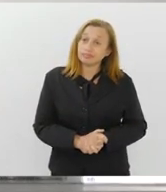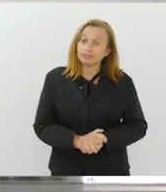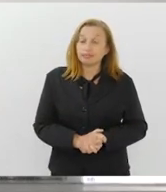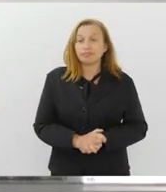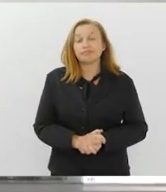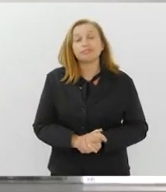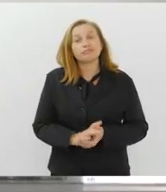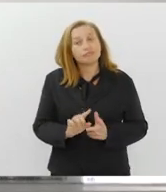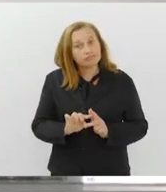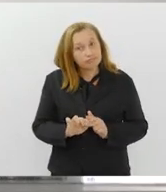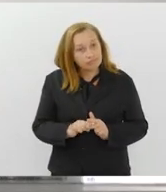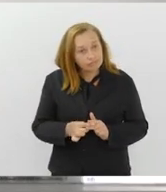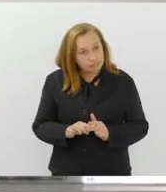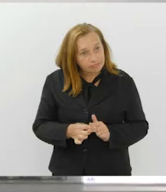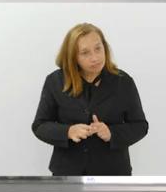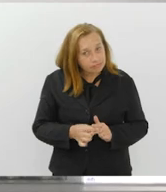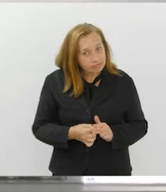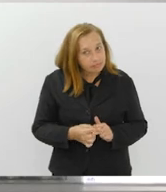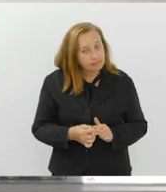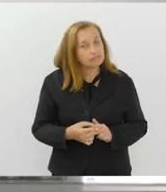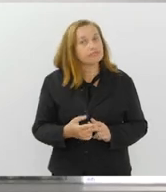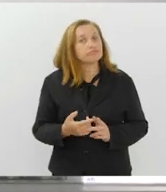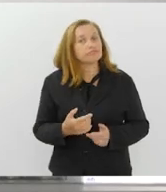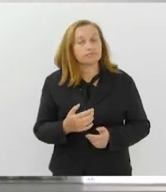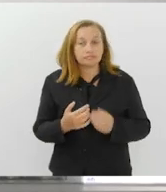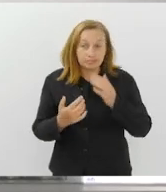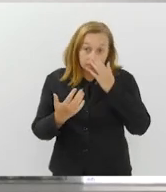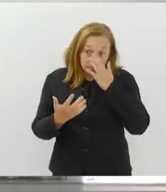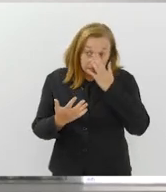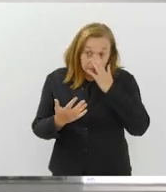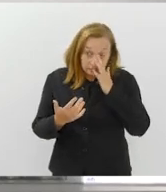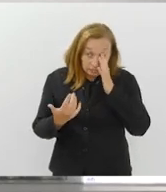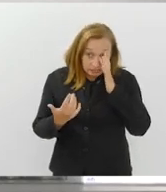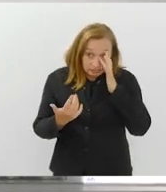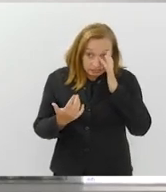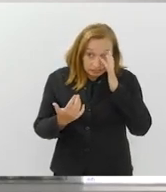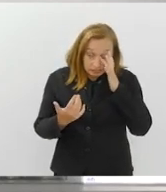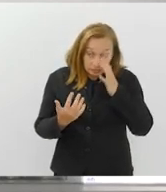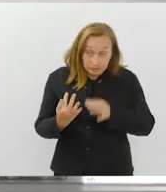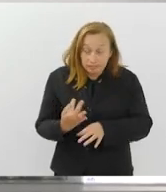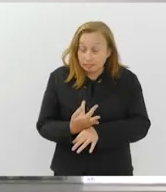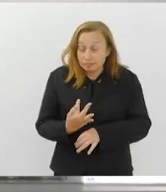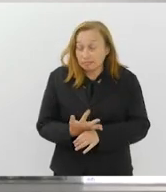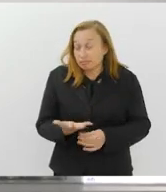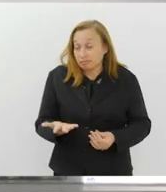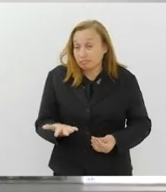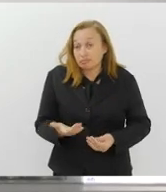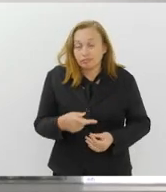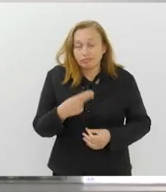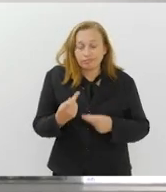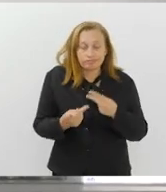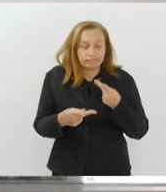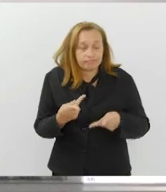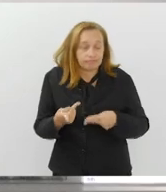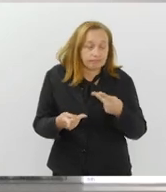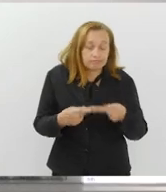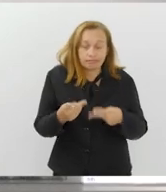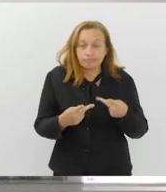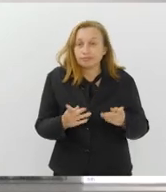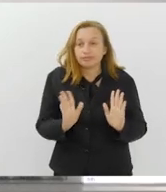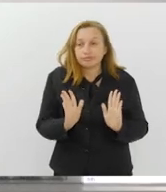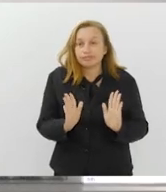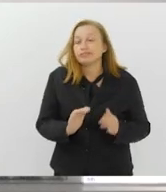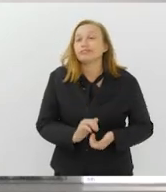vamos ajustar. Vamos tentar ajustar. Se as pessoas estão aqui, não adianta a gente ficar falando, indo. Eu